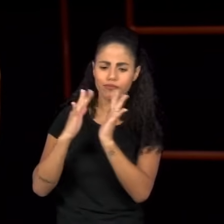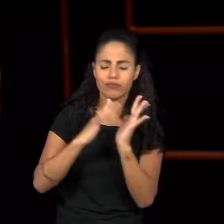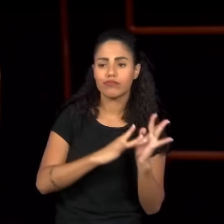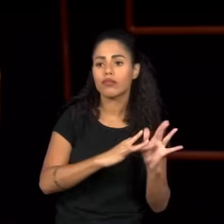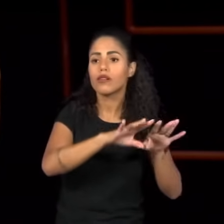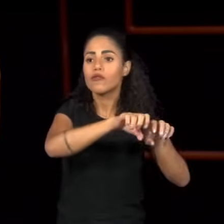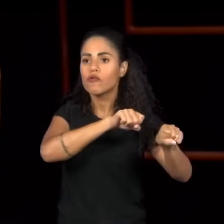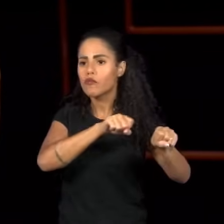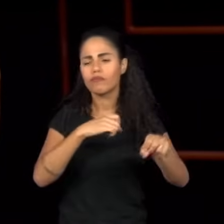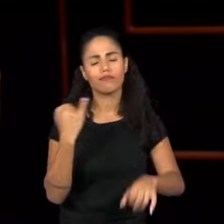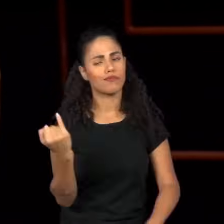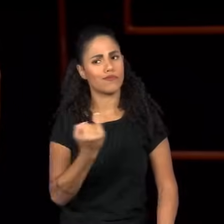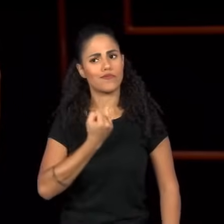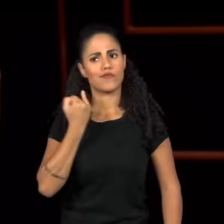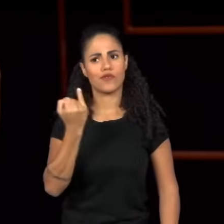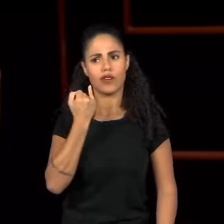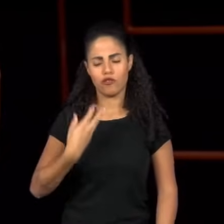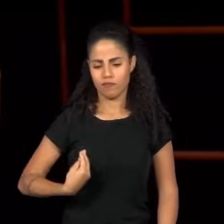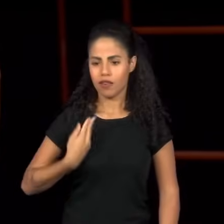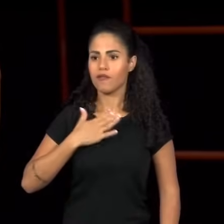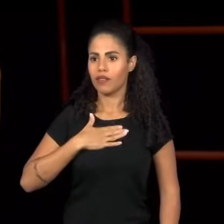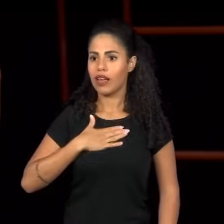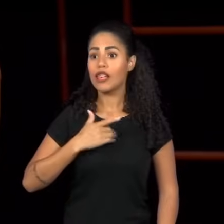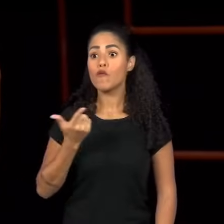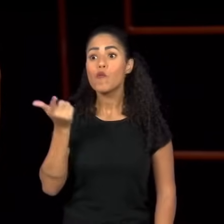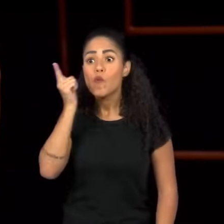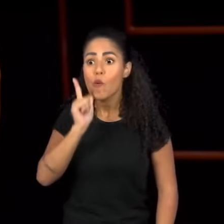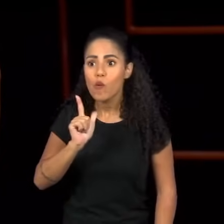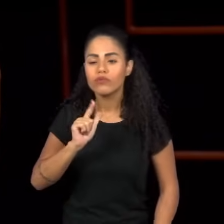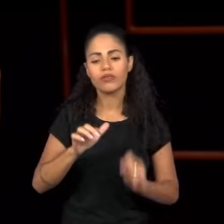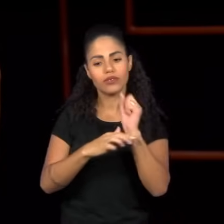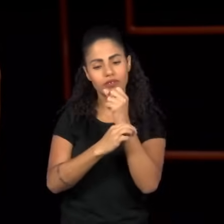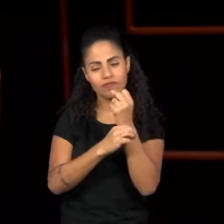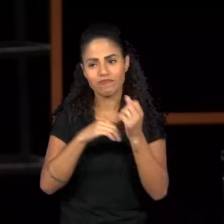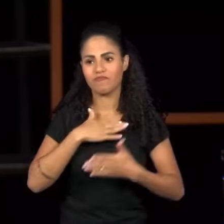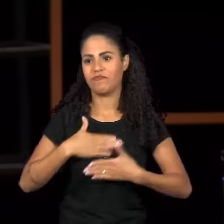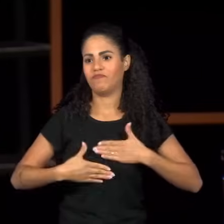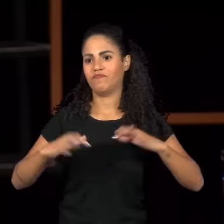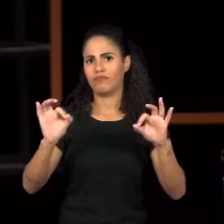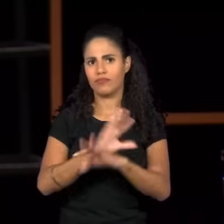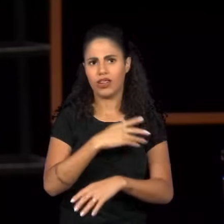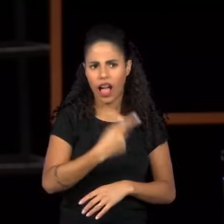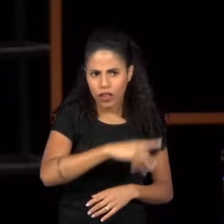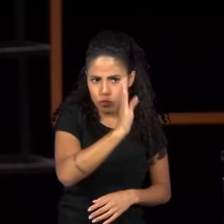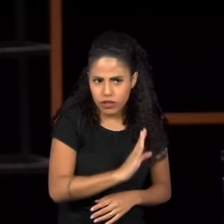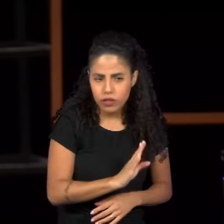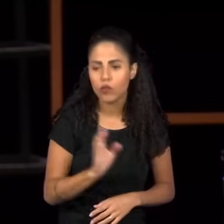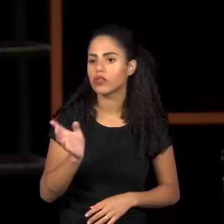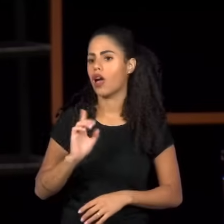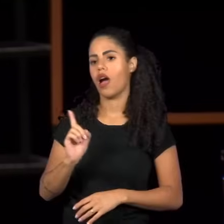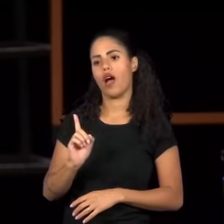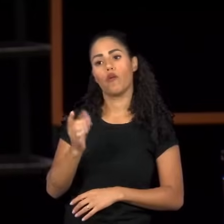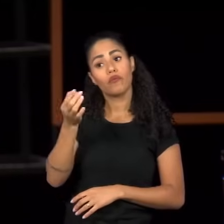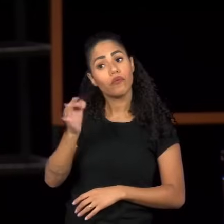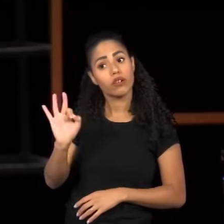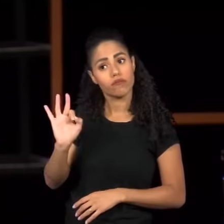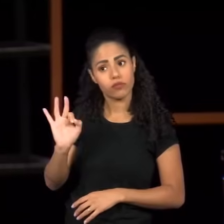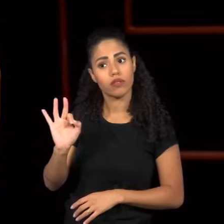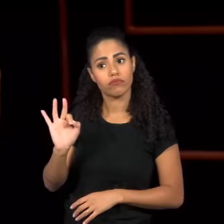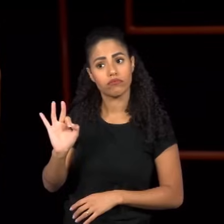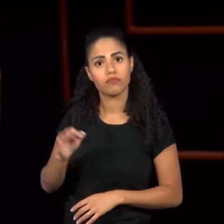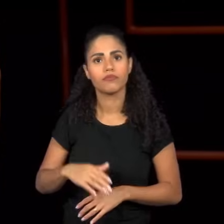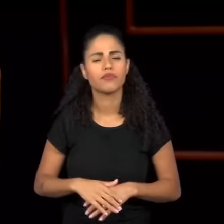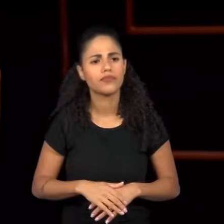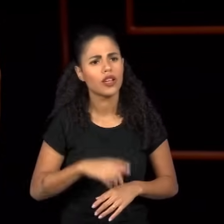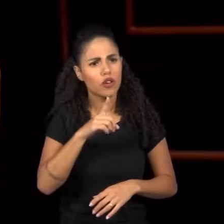que foi fundamental para eu me tornar uma terapeuta corporal. Aqui no Brasil ou... Não, na França. Na França. É.